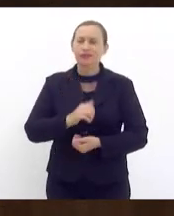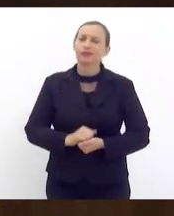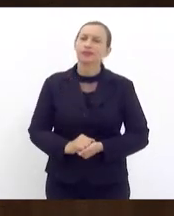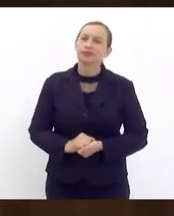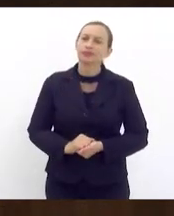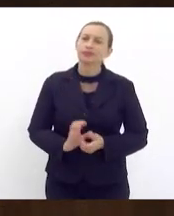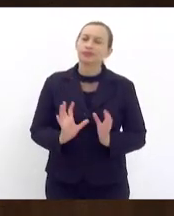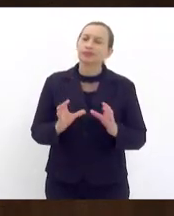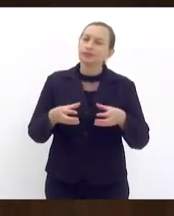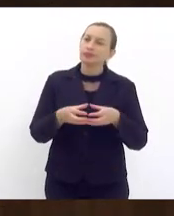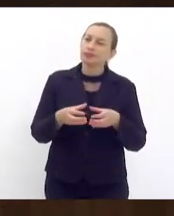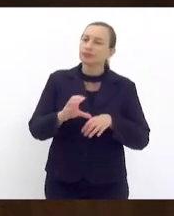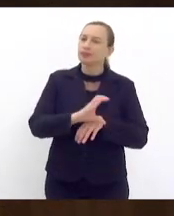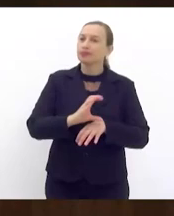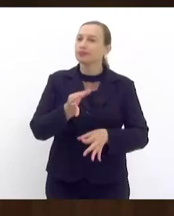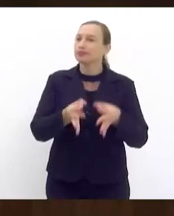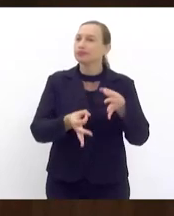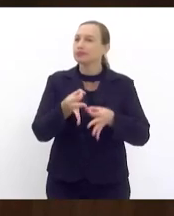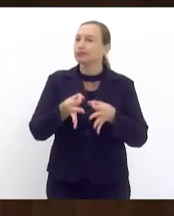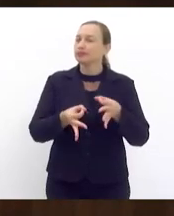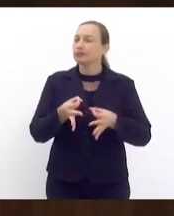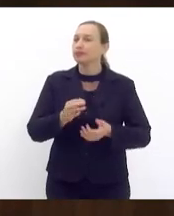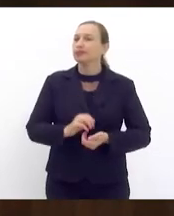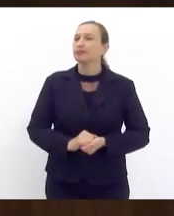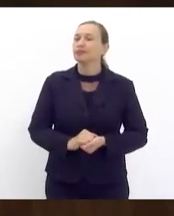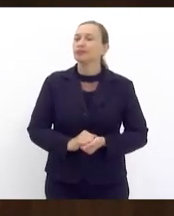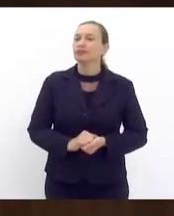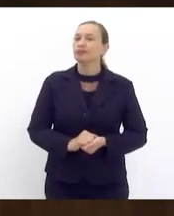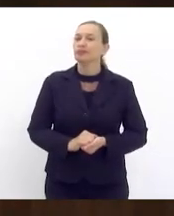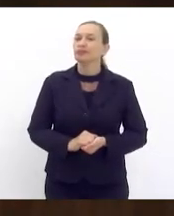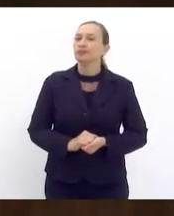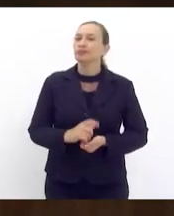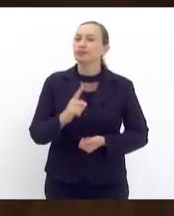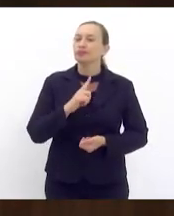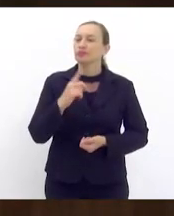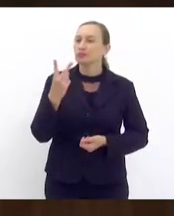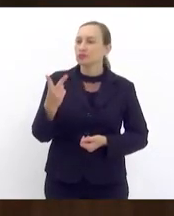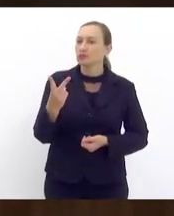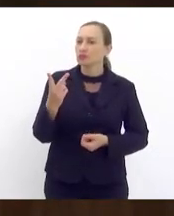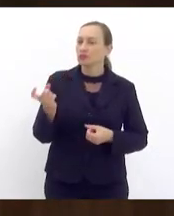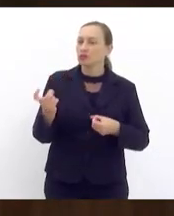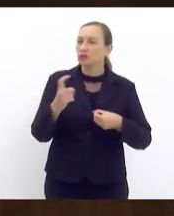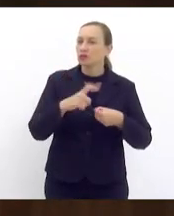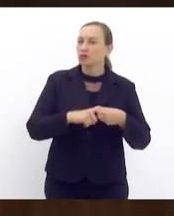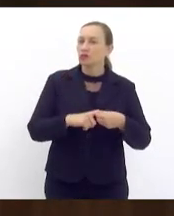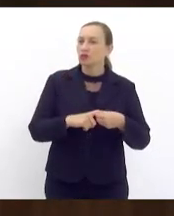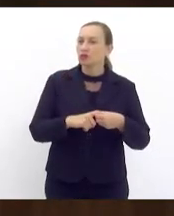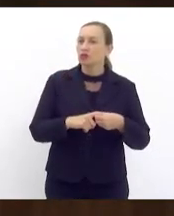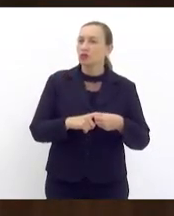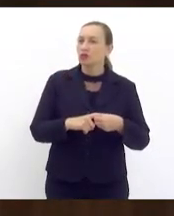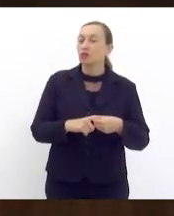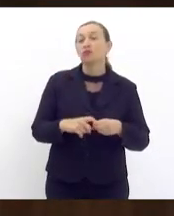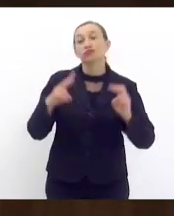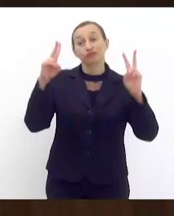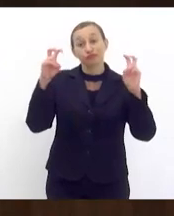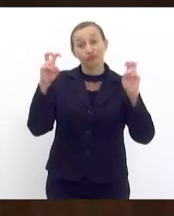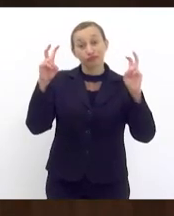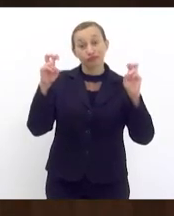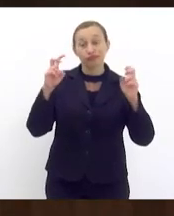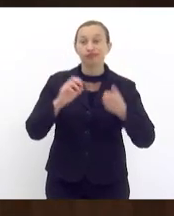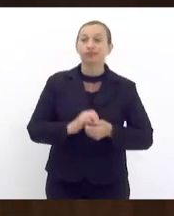a comissão de condições de Justiça e existem dois convênios sobre o tema